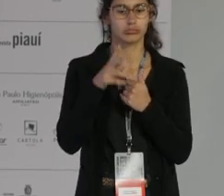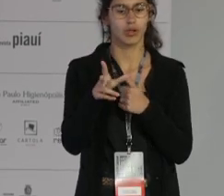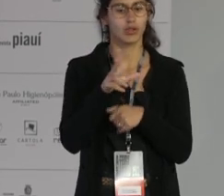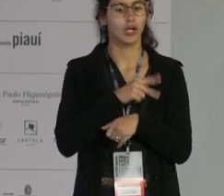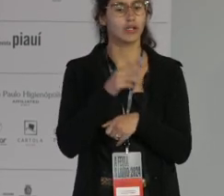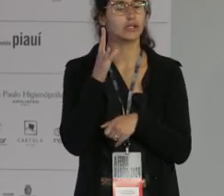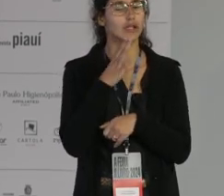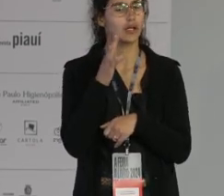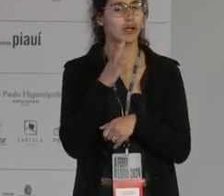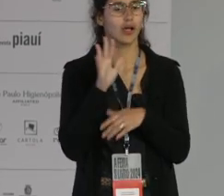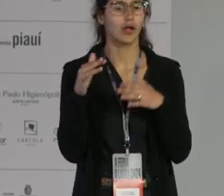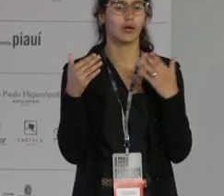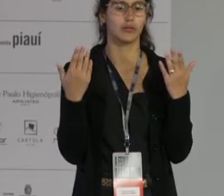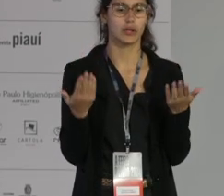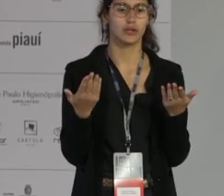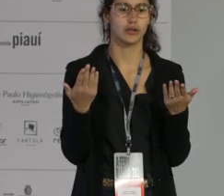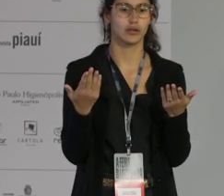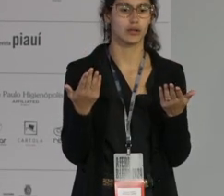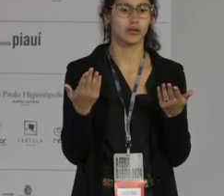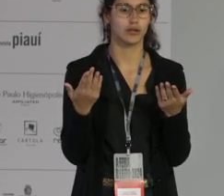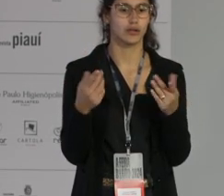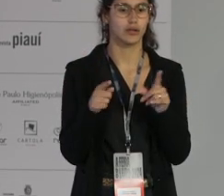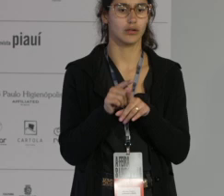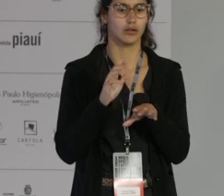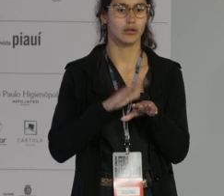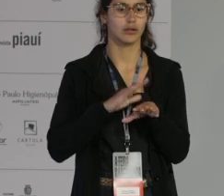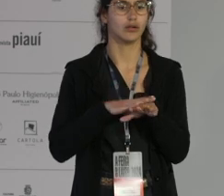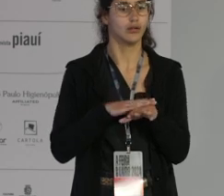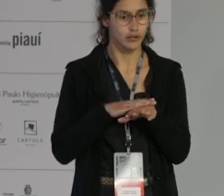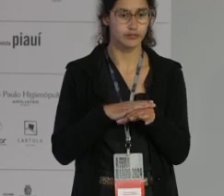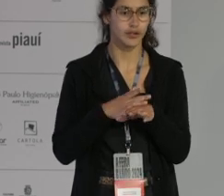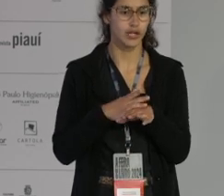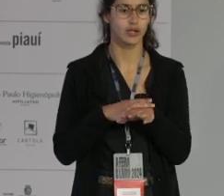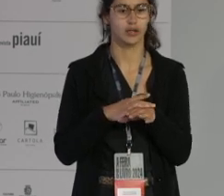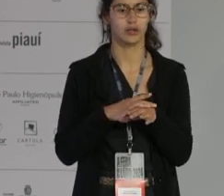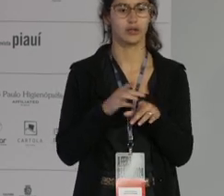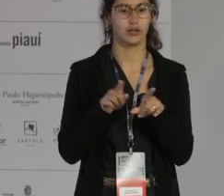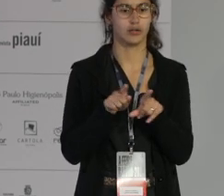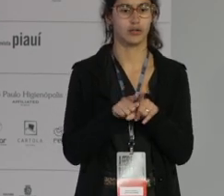que engraçado, então, e bem o começo do conto,